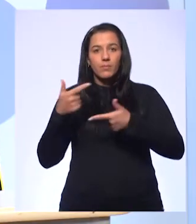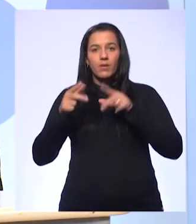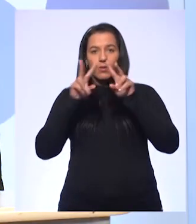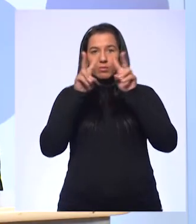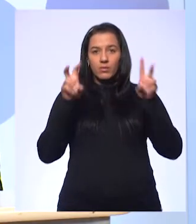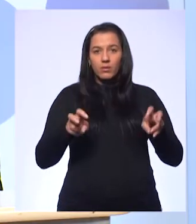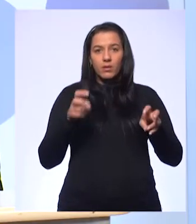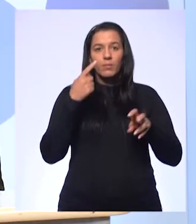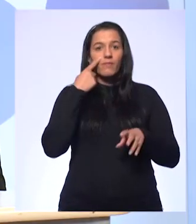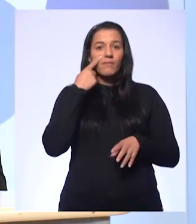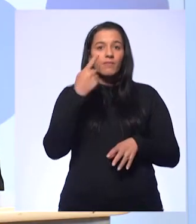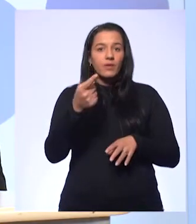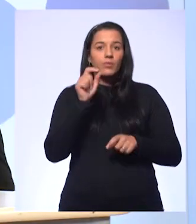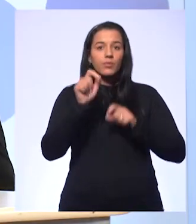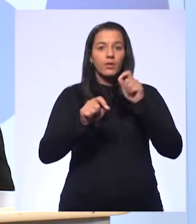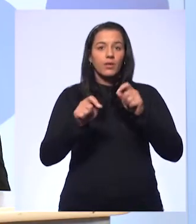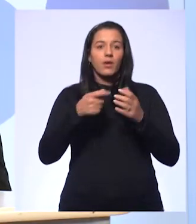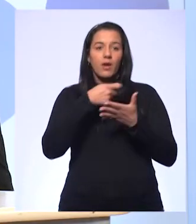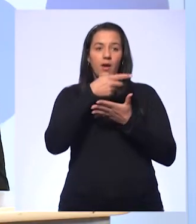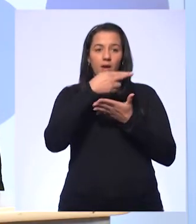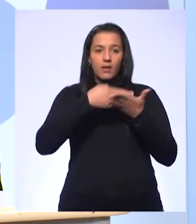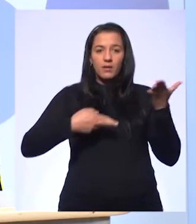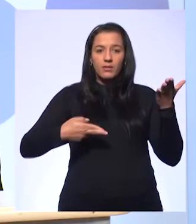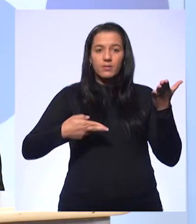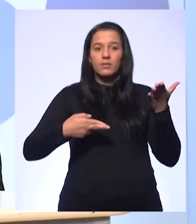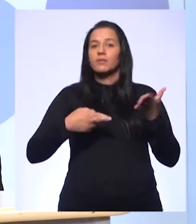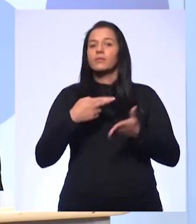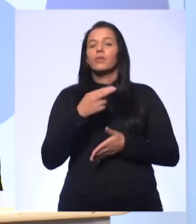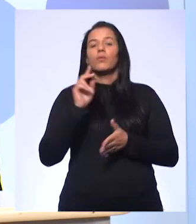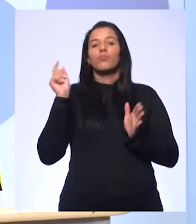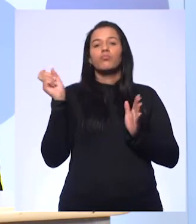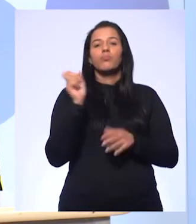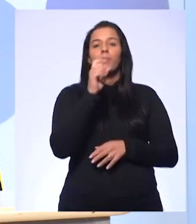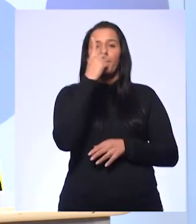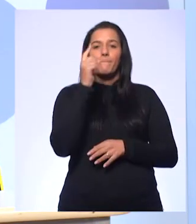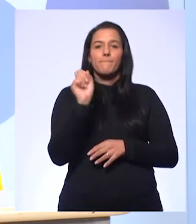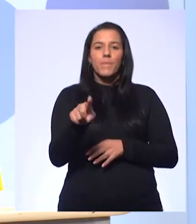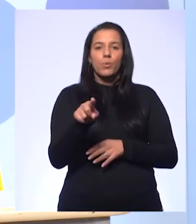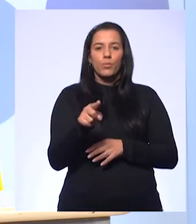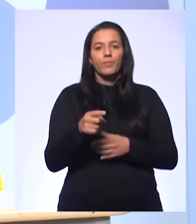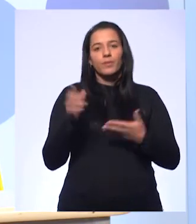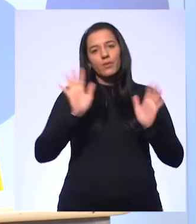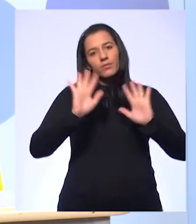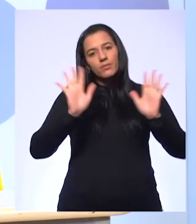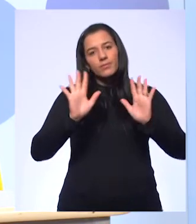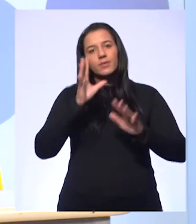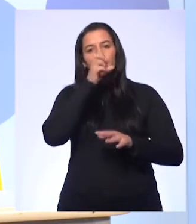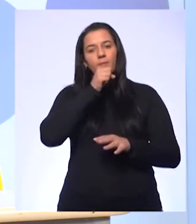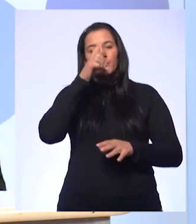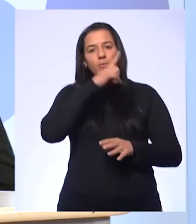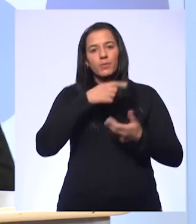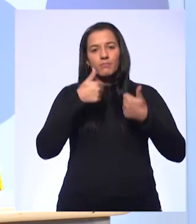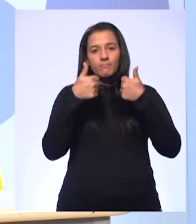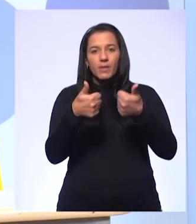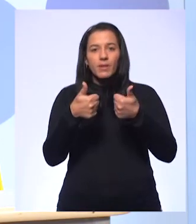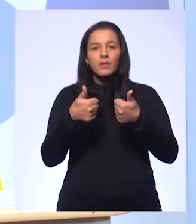tema, visando ali a redação nota 1000. Desejo a todos vocês um excelente final de semana.